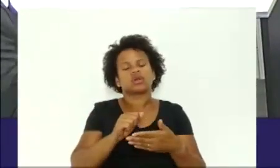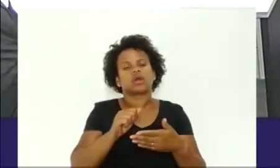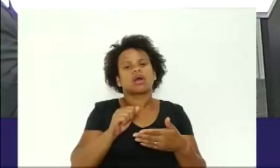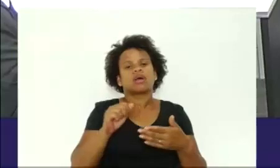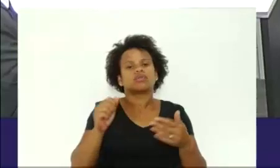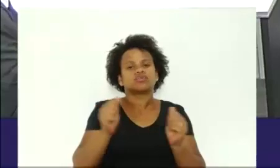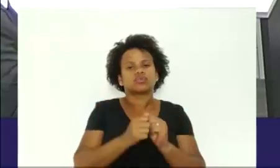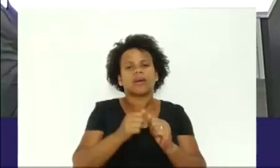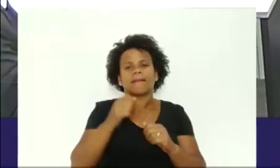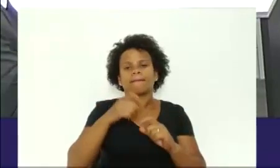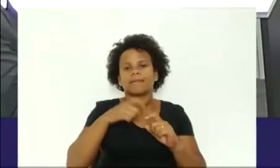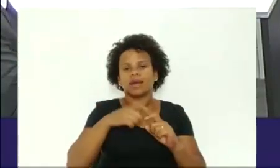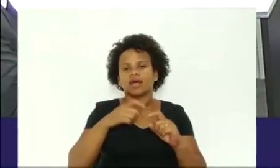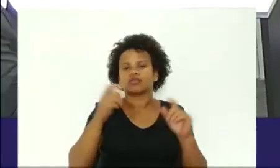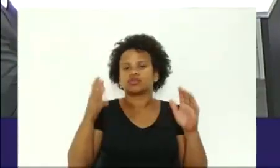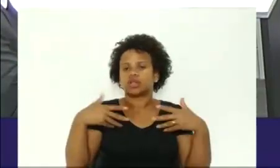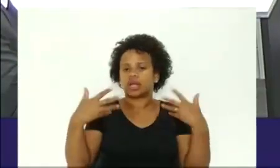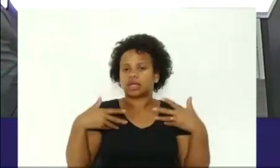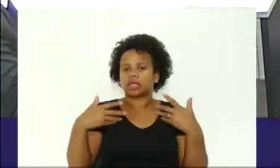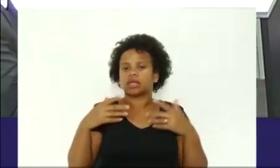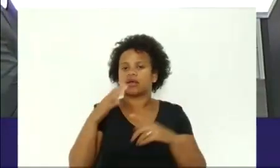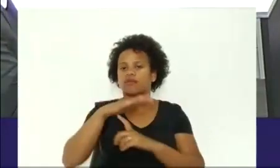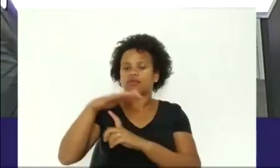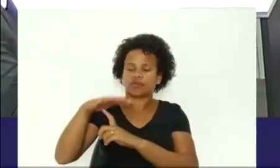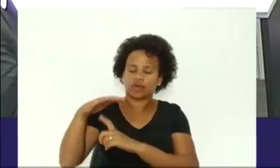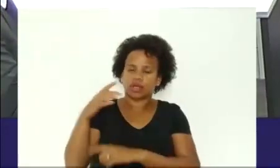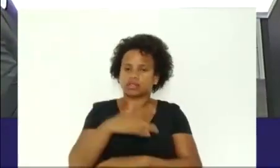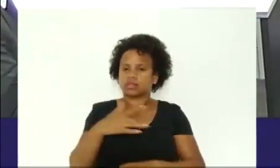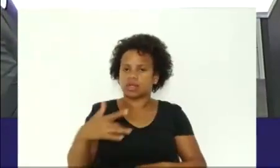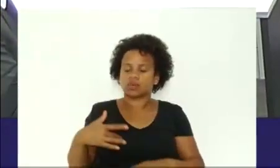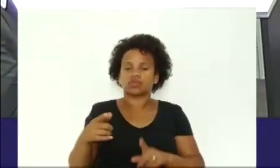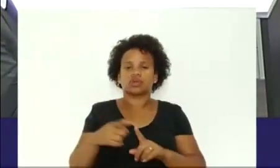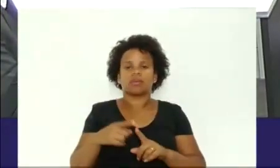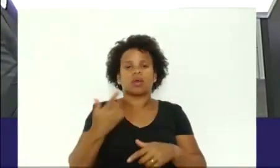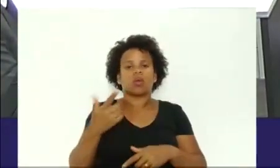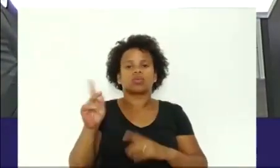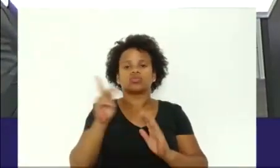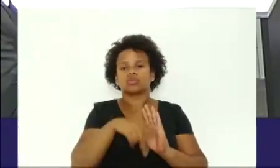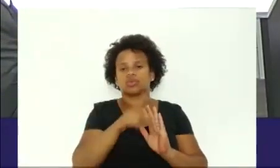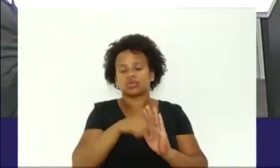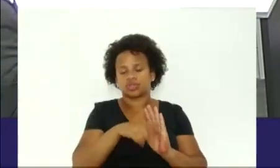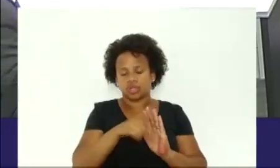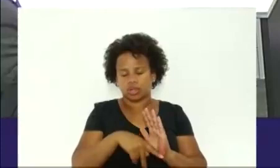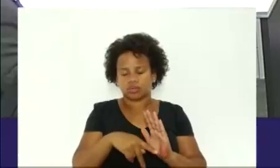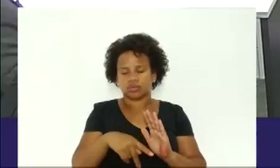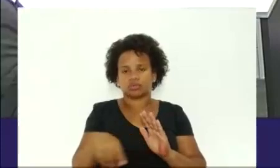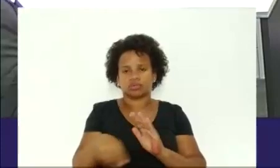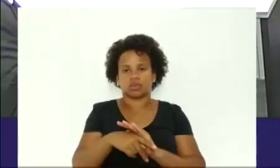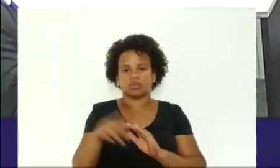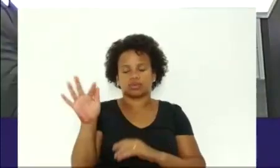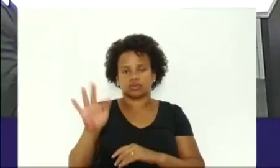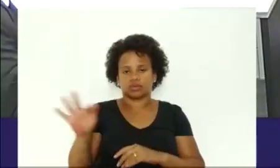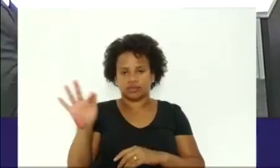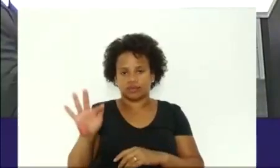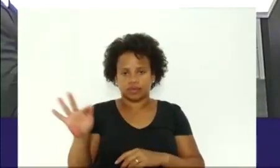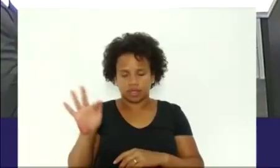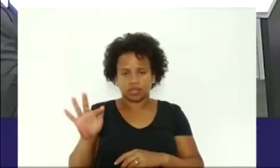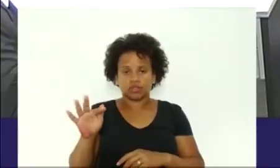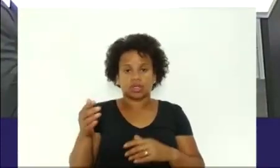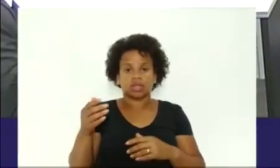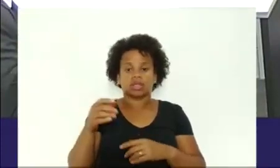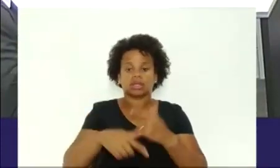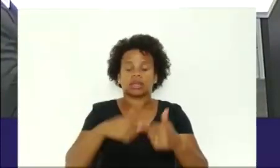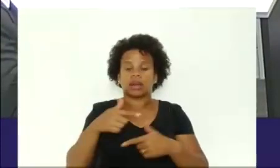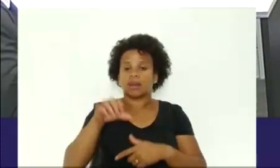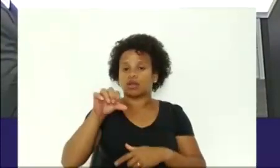Alegria, Feiras de Saúde e outros projetos de extensão universitária. Trabalha há 9 anos na Atenção Primária à Saúde